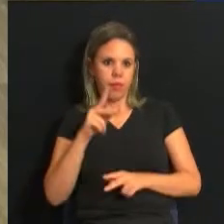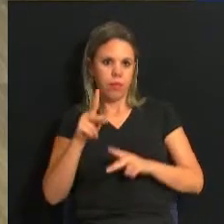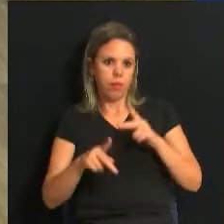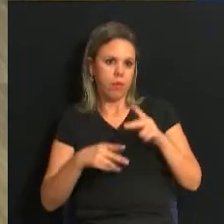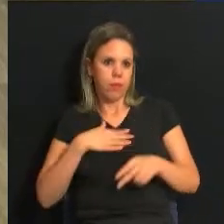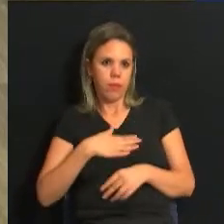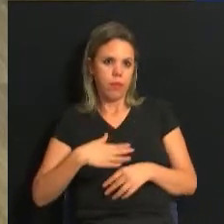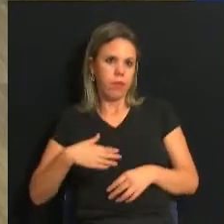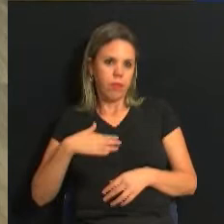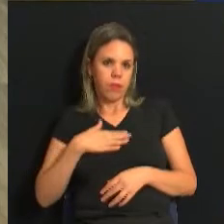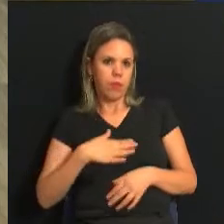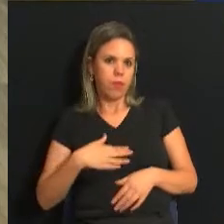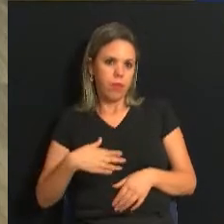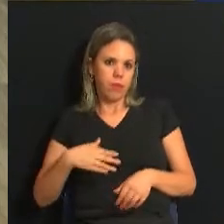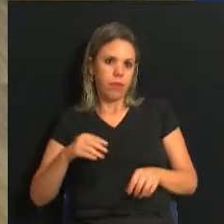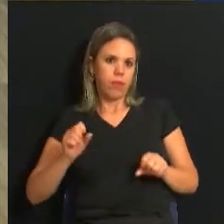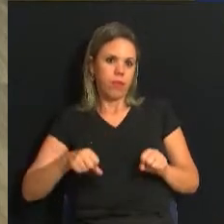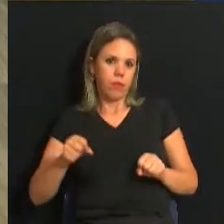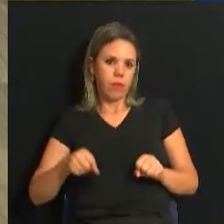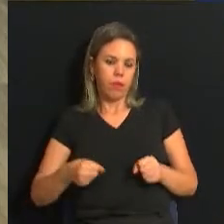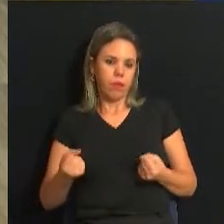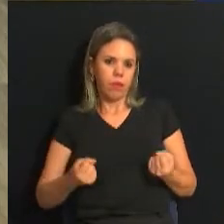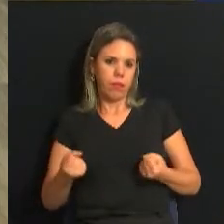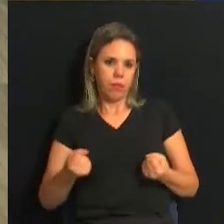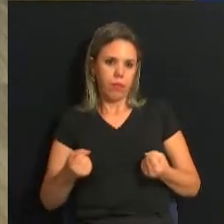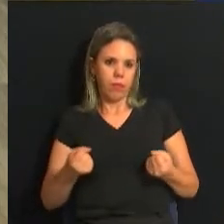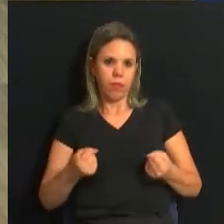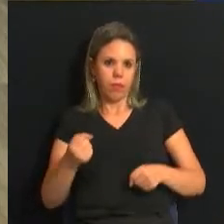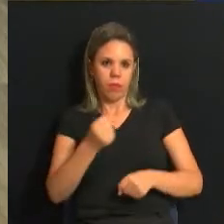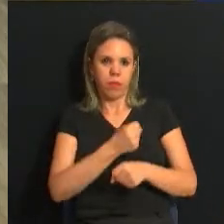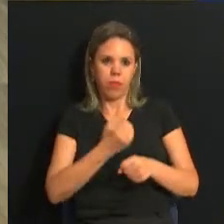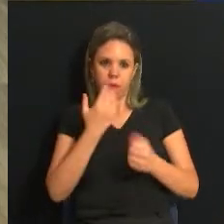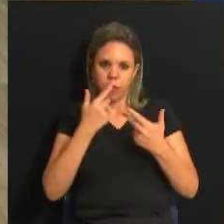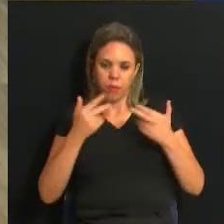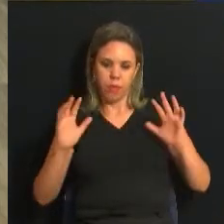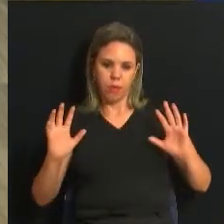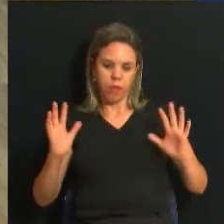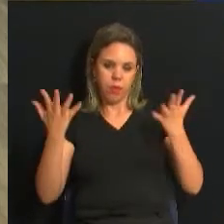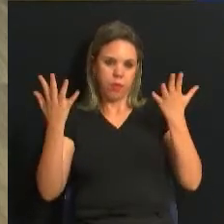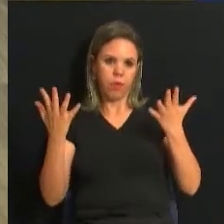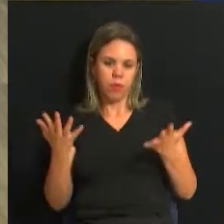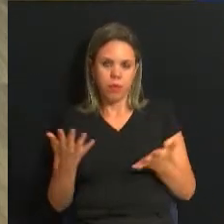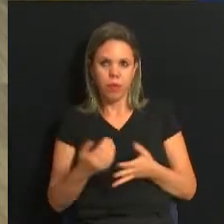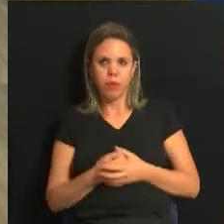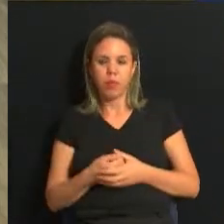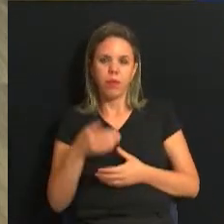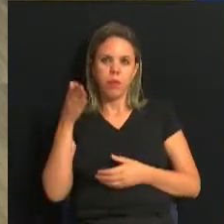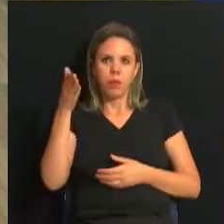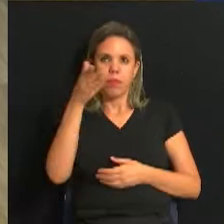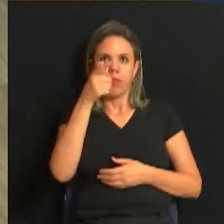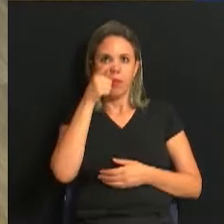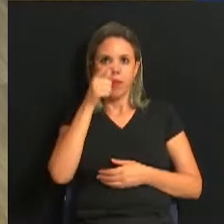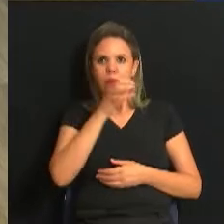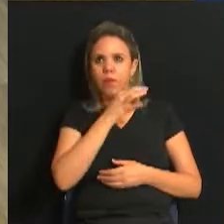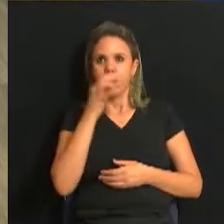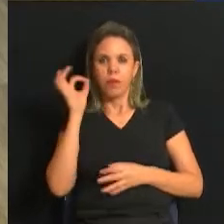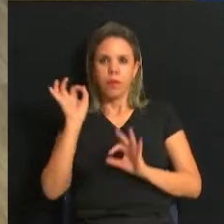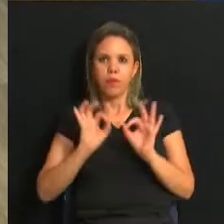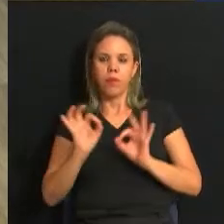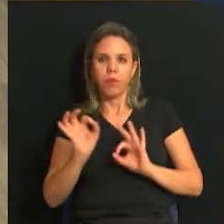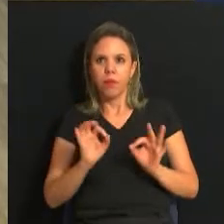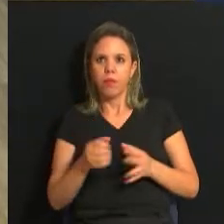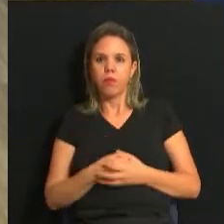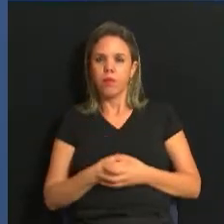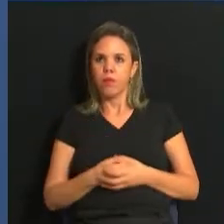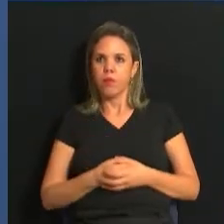de automobilismo, e tem festival gastronômico também? E quem passou por lá disse que já está tudo preparado,